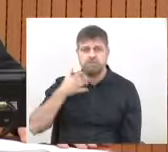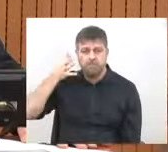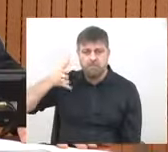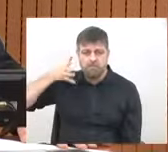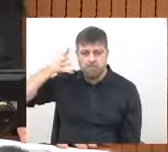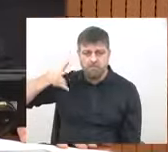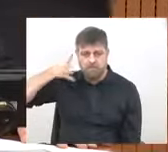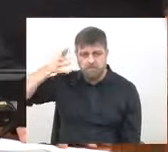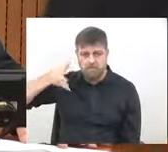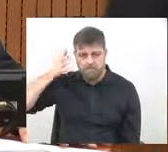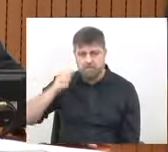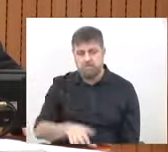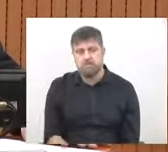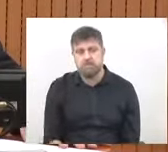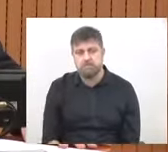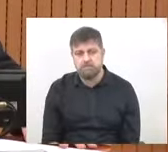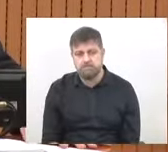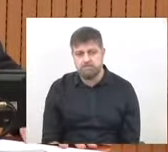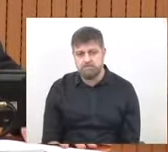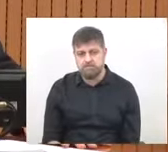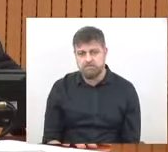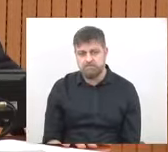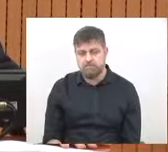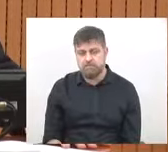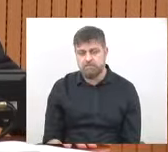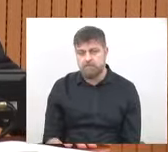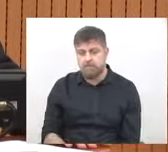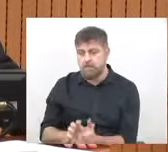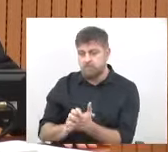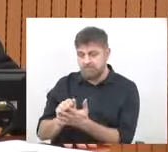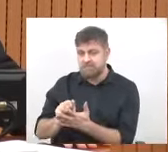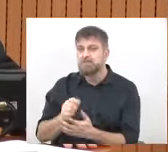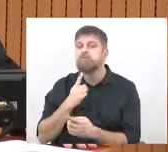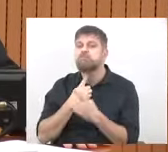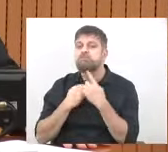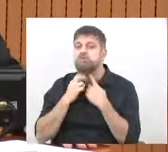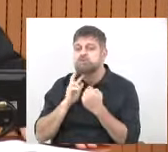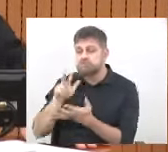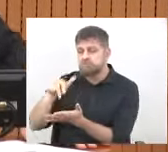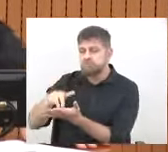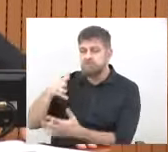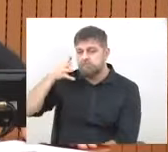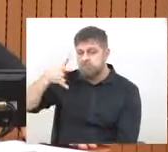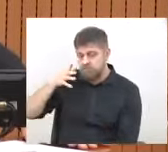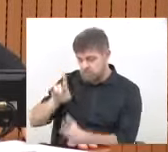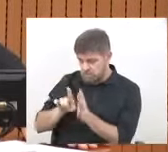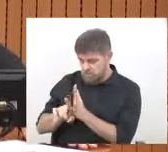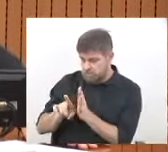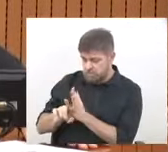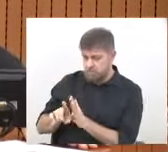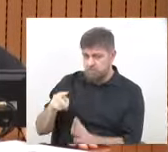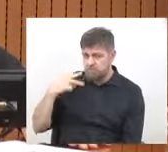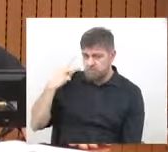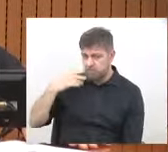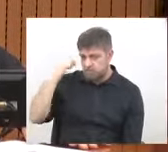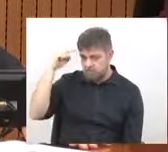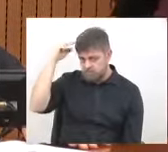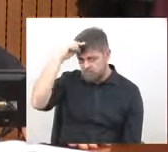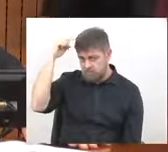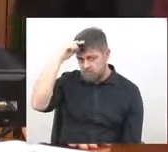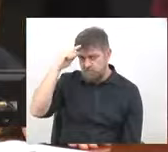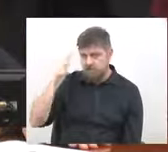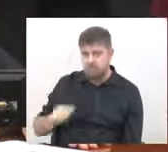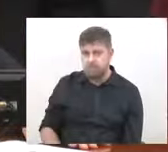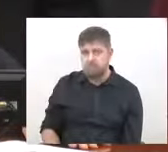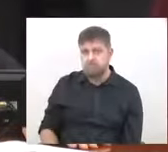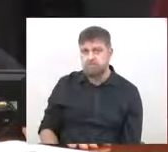grande expediente. Terceira parte, grande expediente. Oradores inscritos no grande expediente. Eu consulto o vereador Felipe Marquesi,